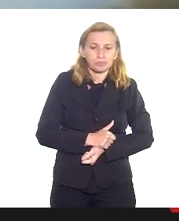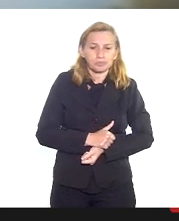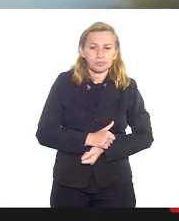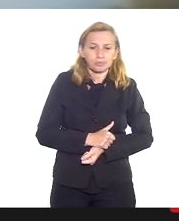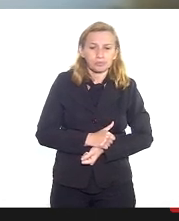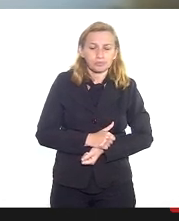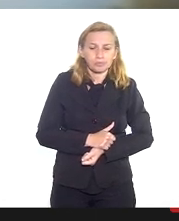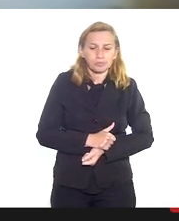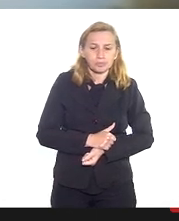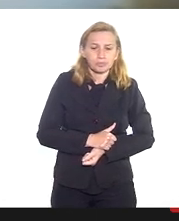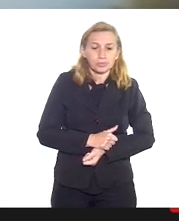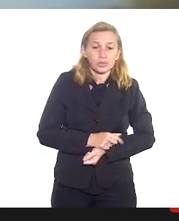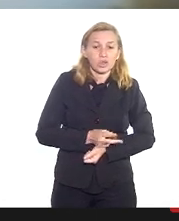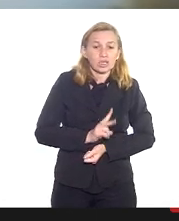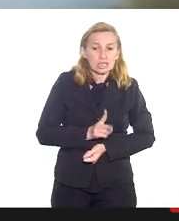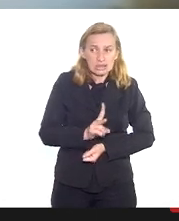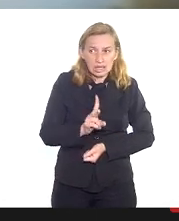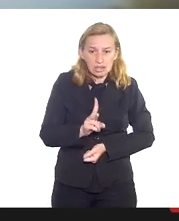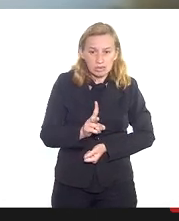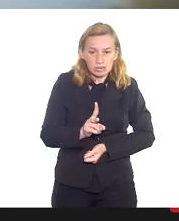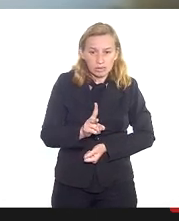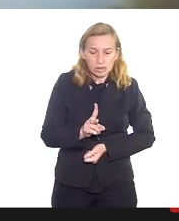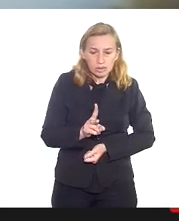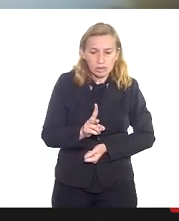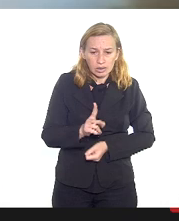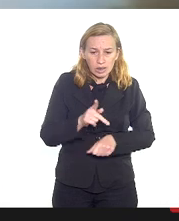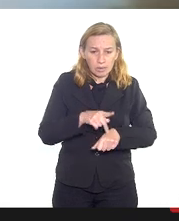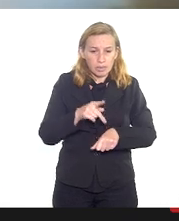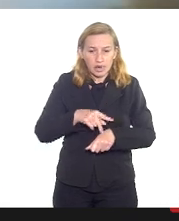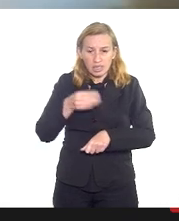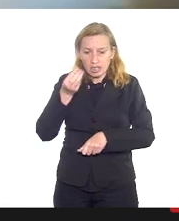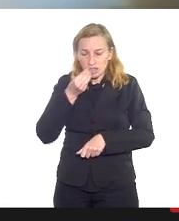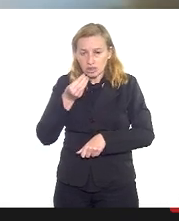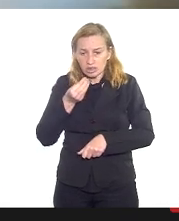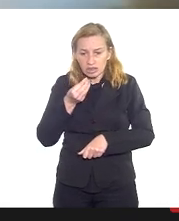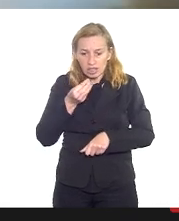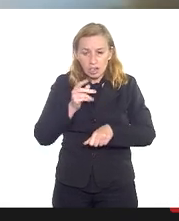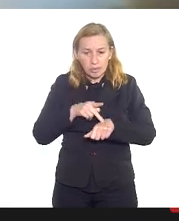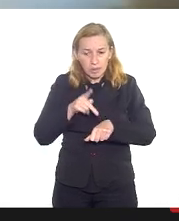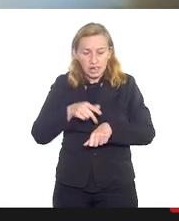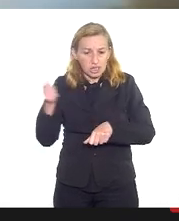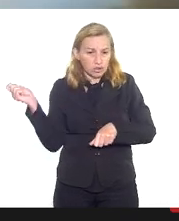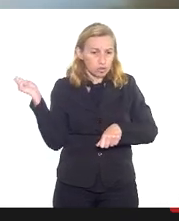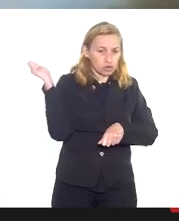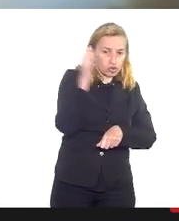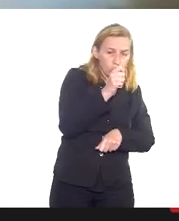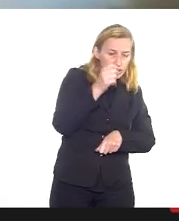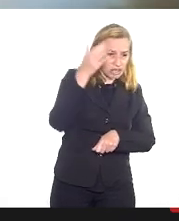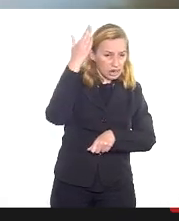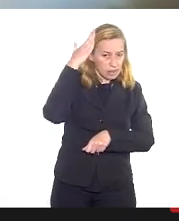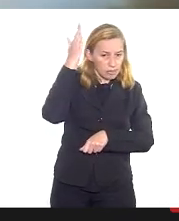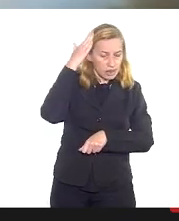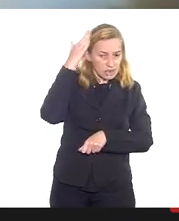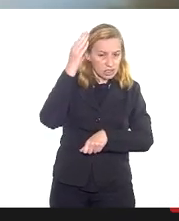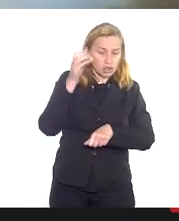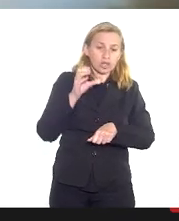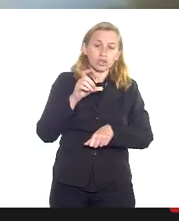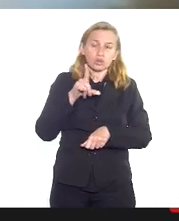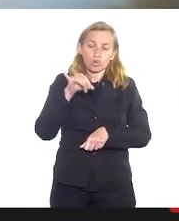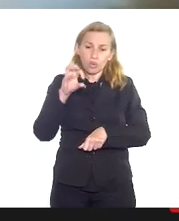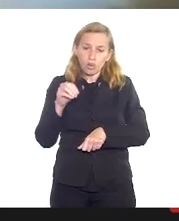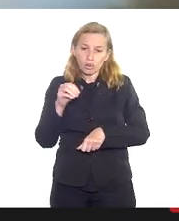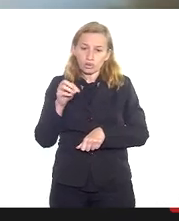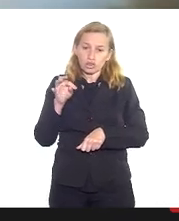que sempre jogam o tijolo na minha cabeça do Código Tributário Nacional, aí quando